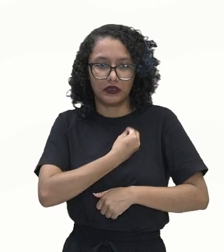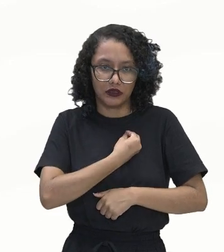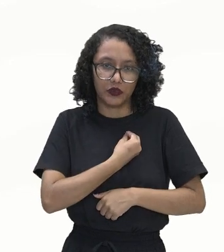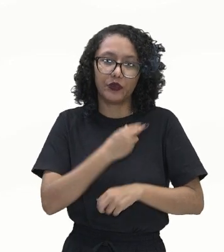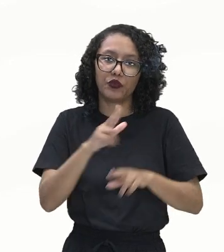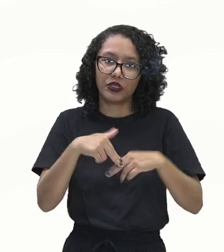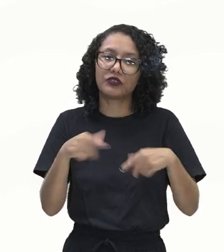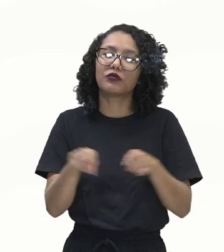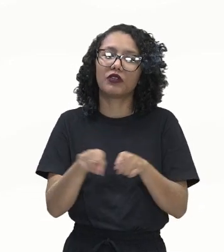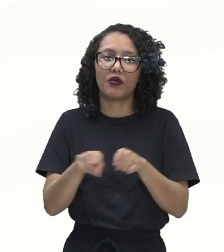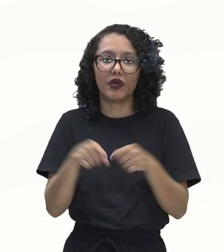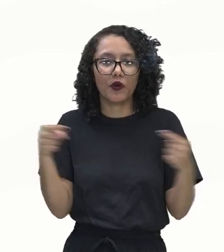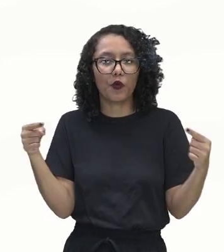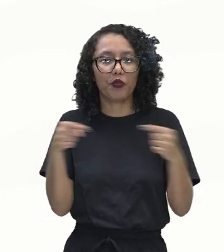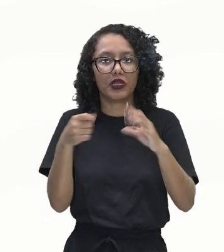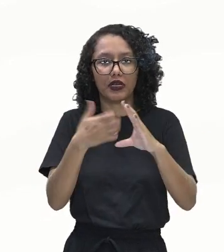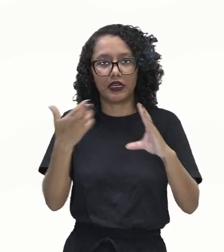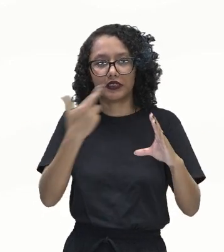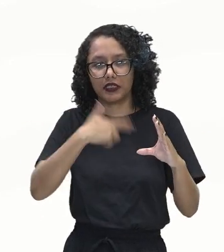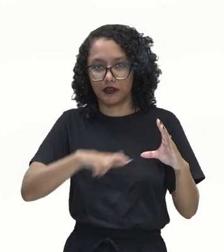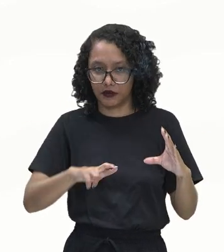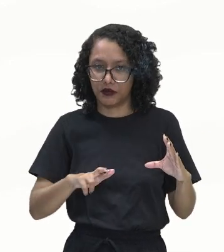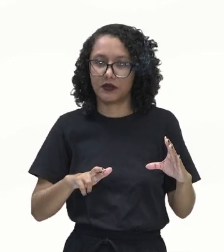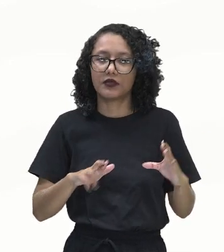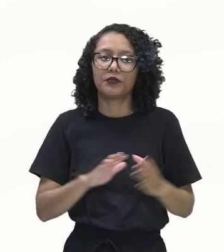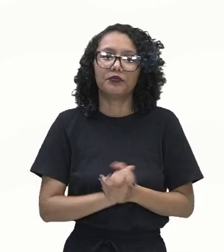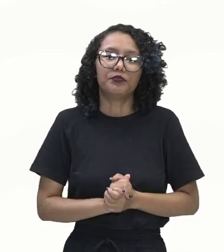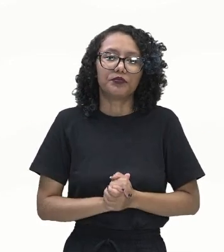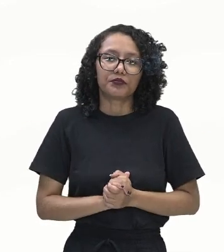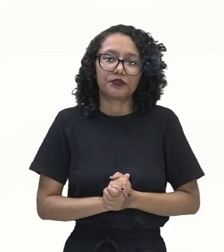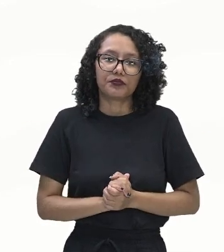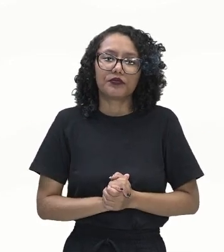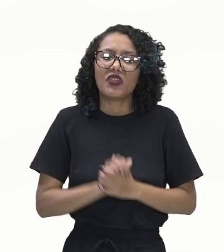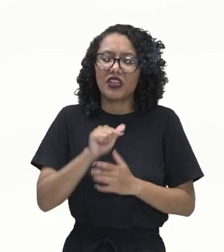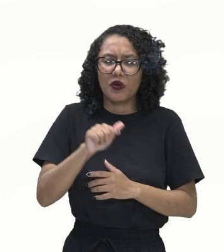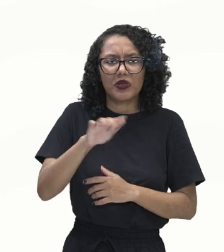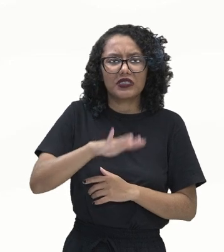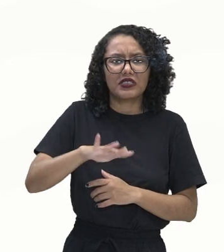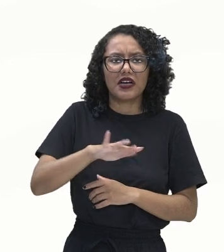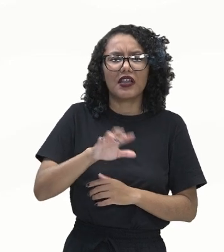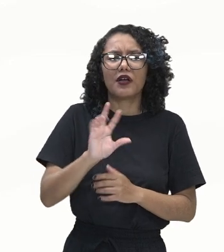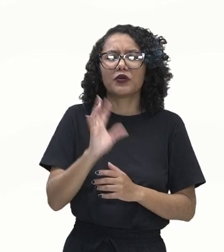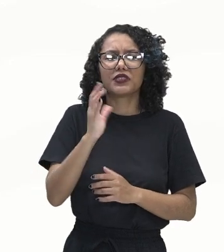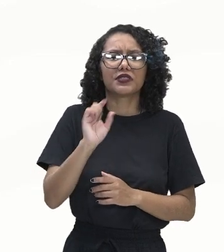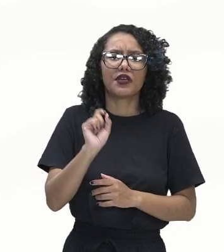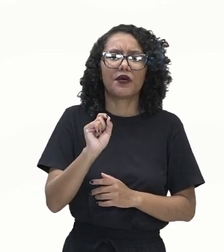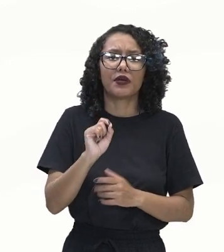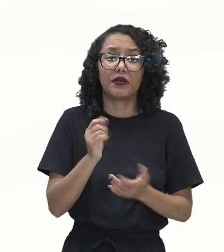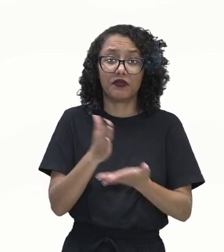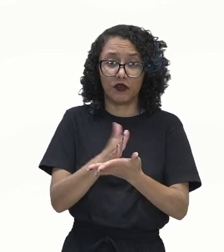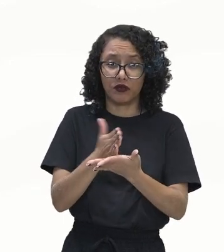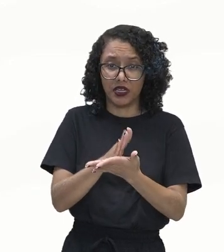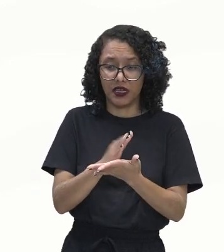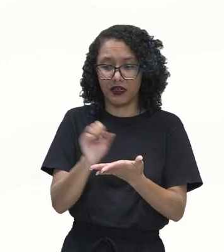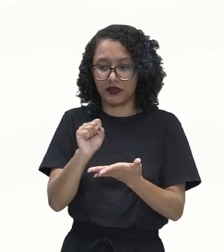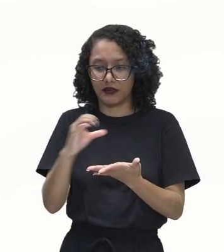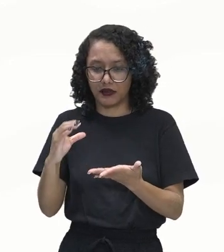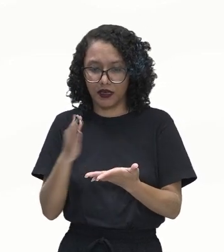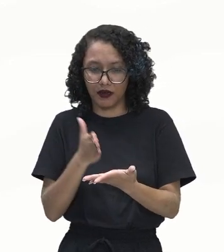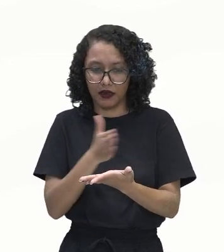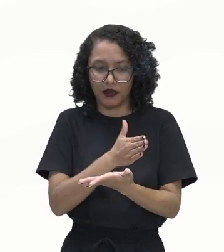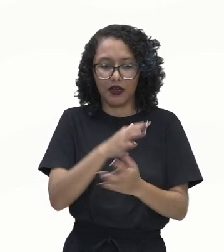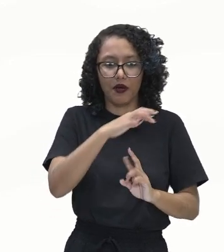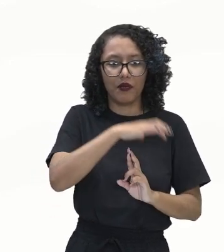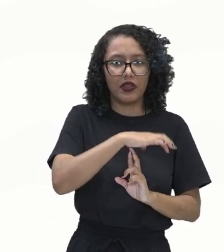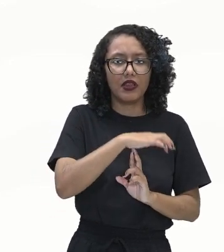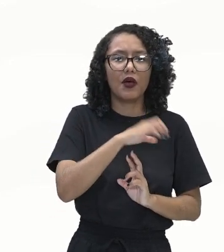caráter messiânico. Então, o que acontece aqui nessa região? Na fronteira entre Santa Catarina e Paraná, essa